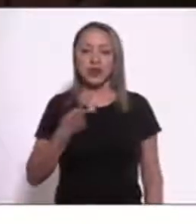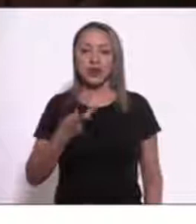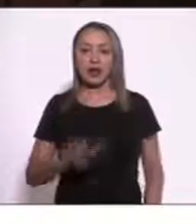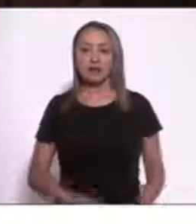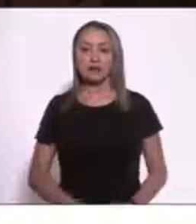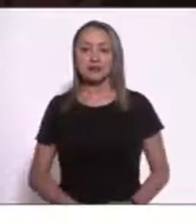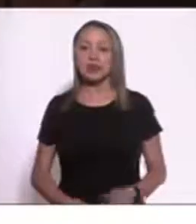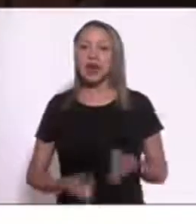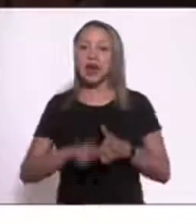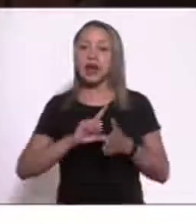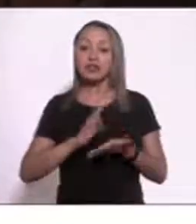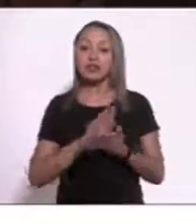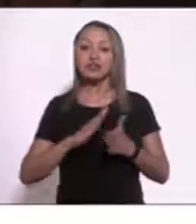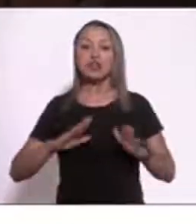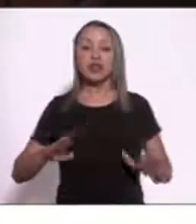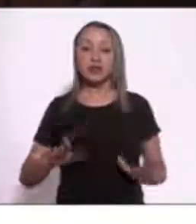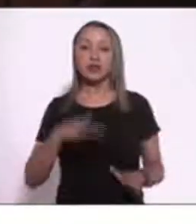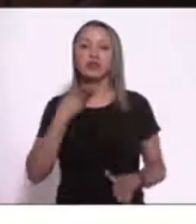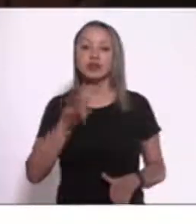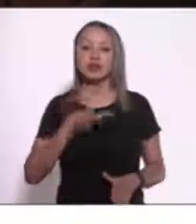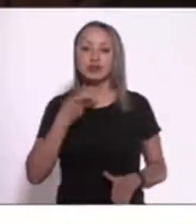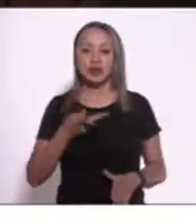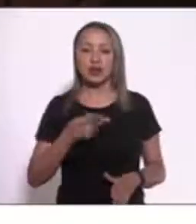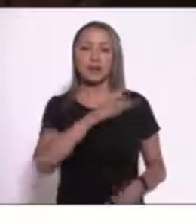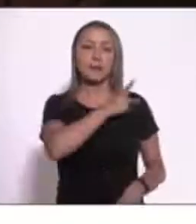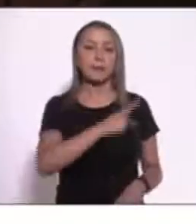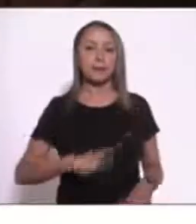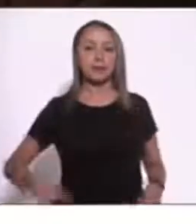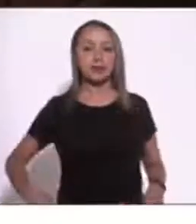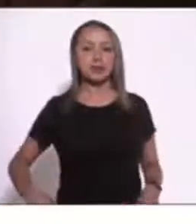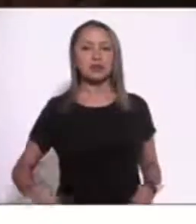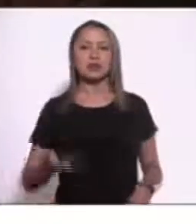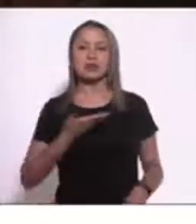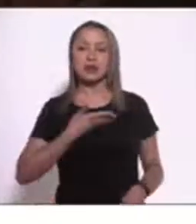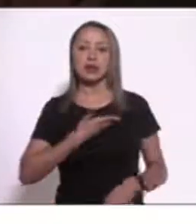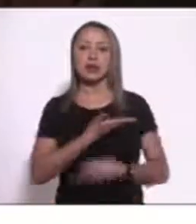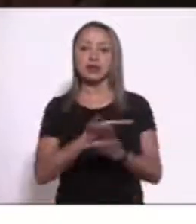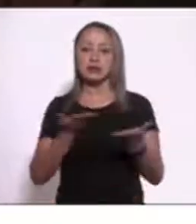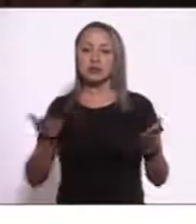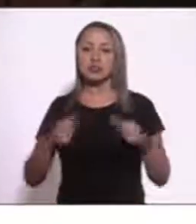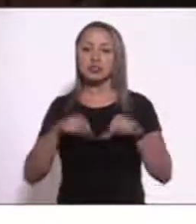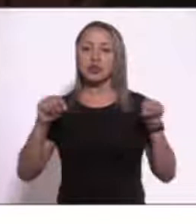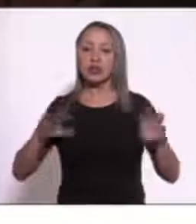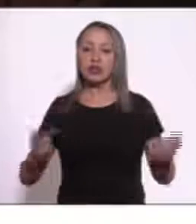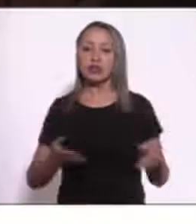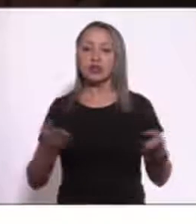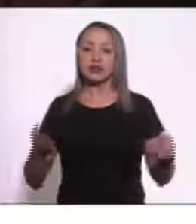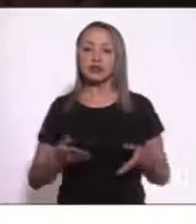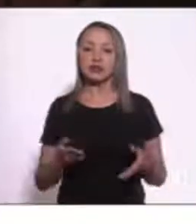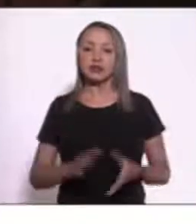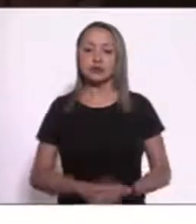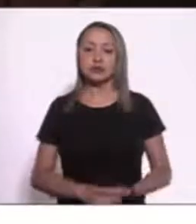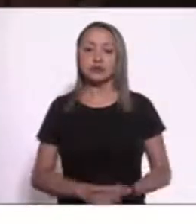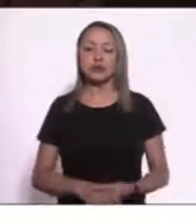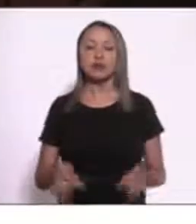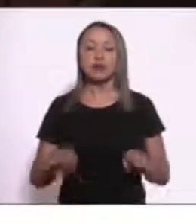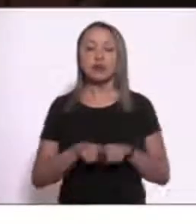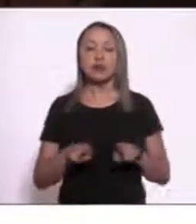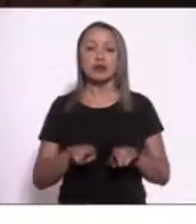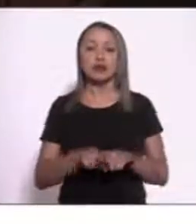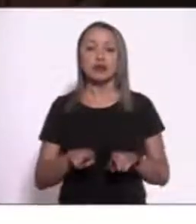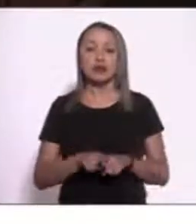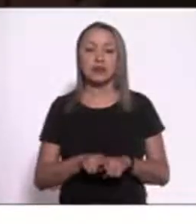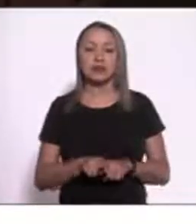ainda antes de terminar a minha fala, senhor presidente e distintos colegas, as condições e o cenário político, à época em que